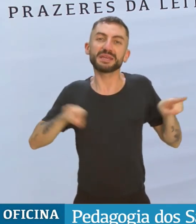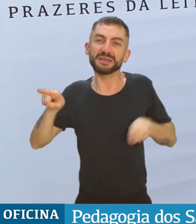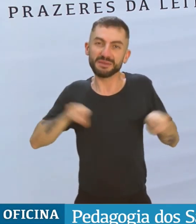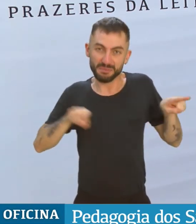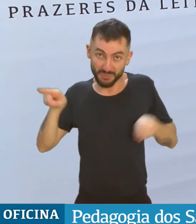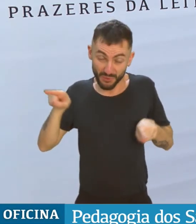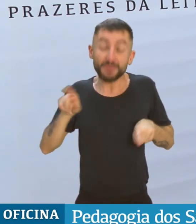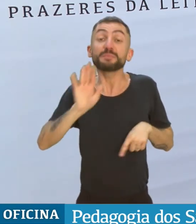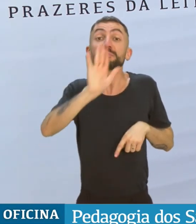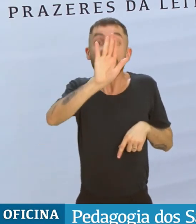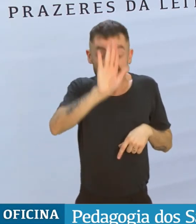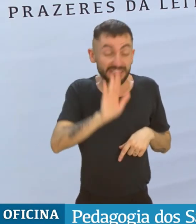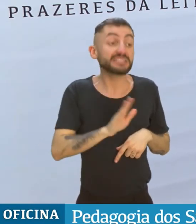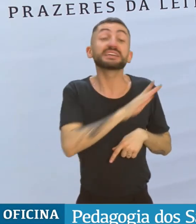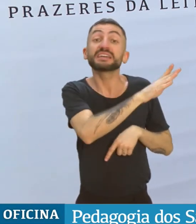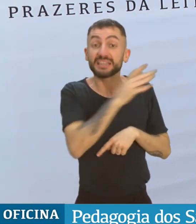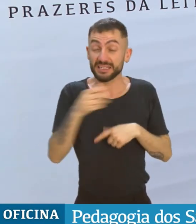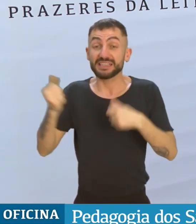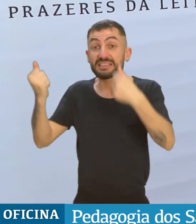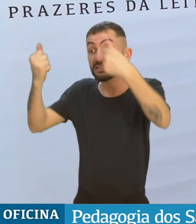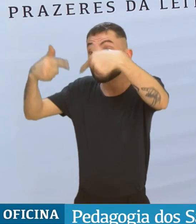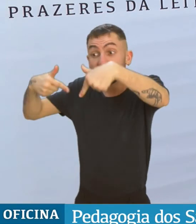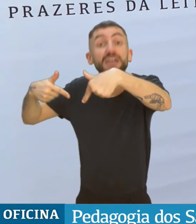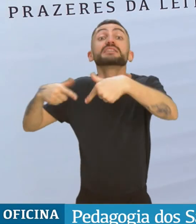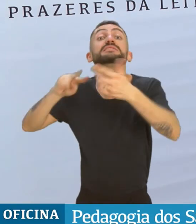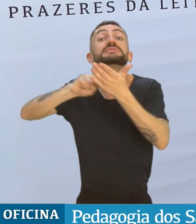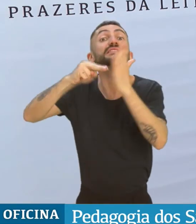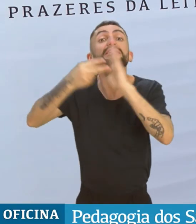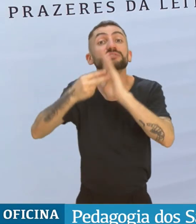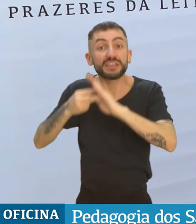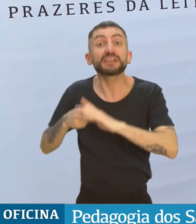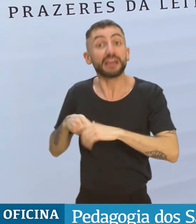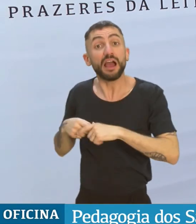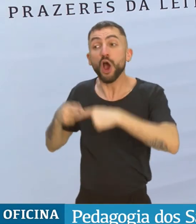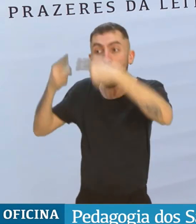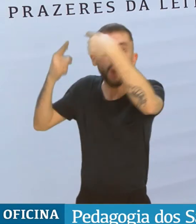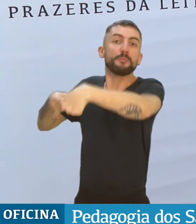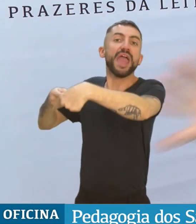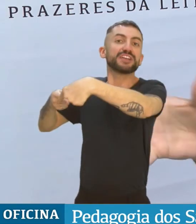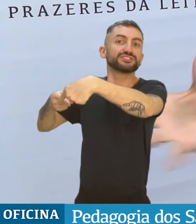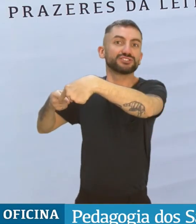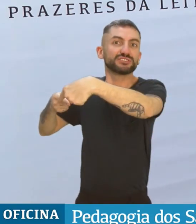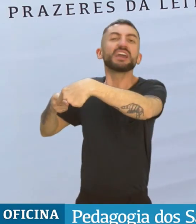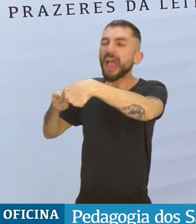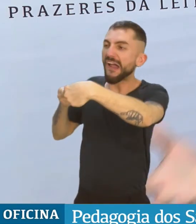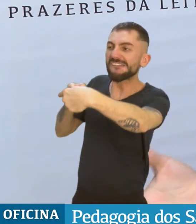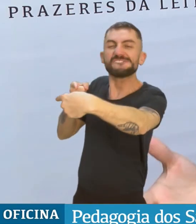A diferença é que o Islã é competição, é batalha. E o sarau